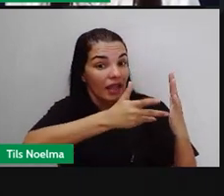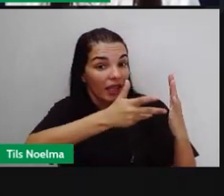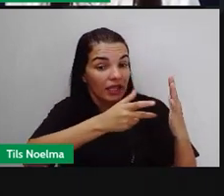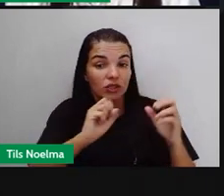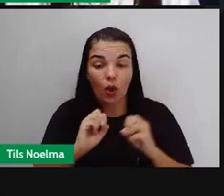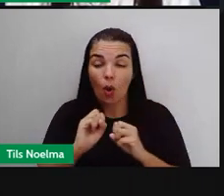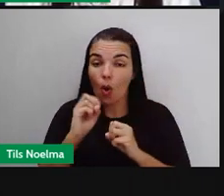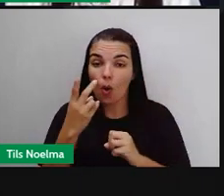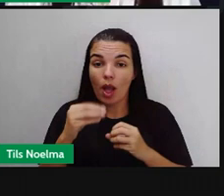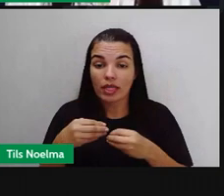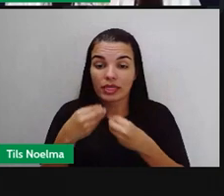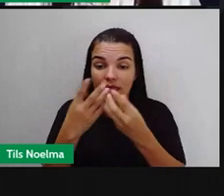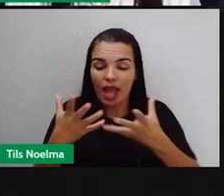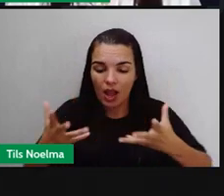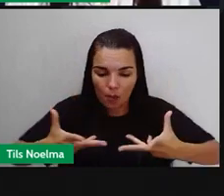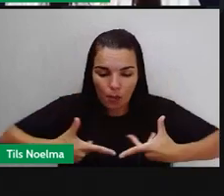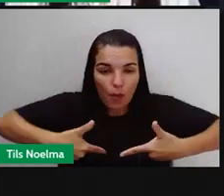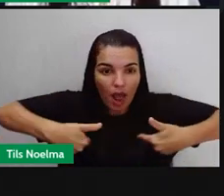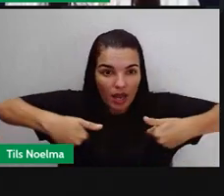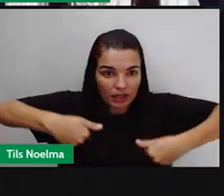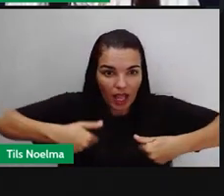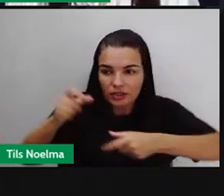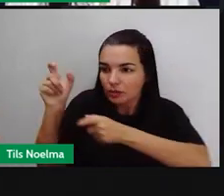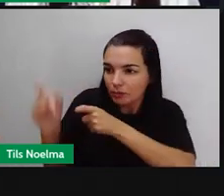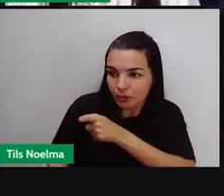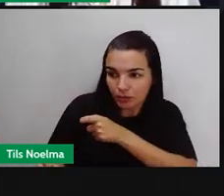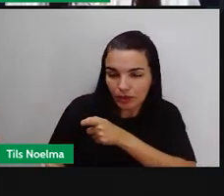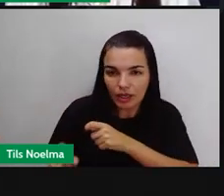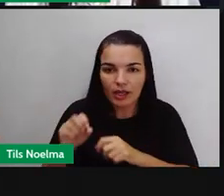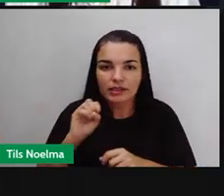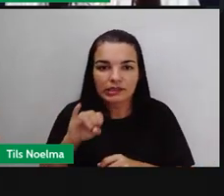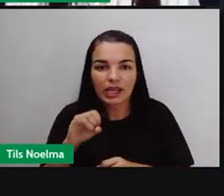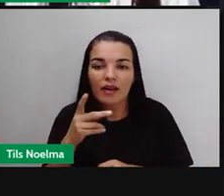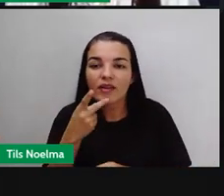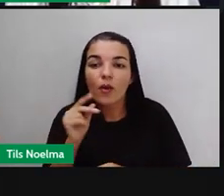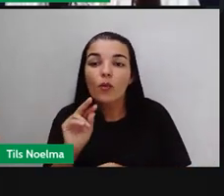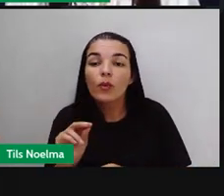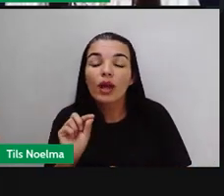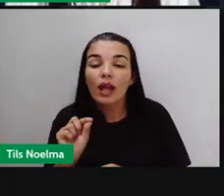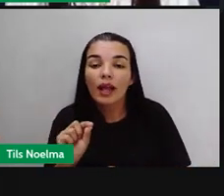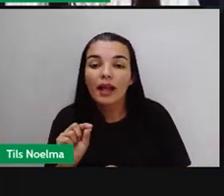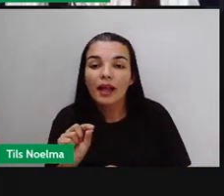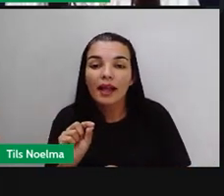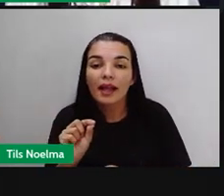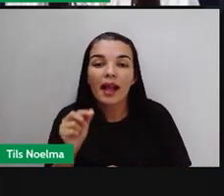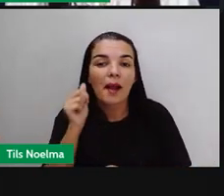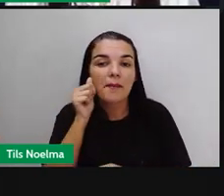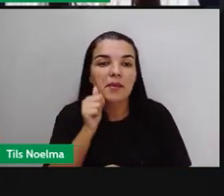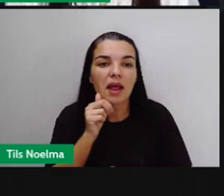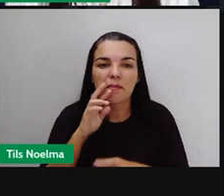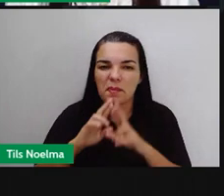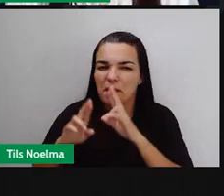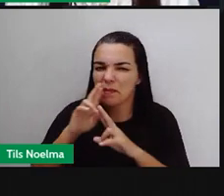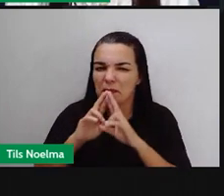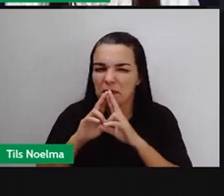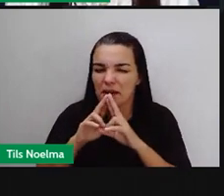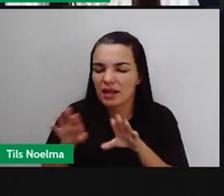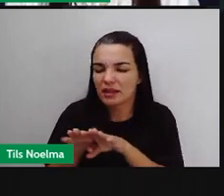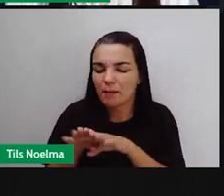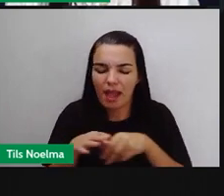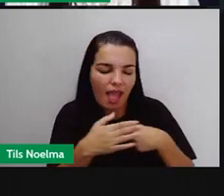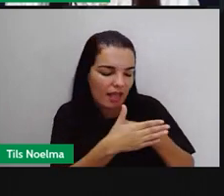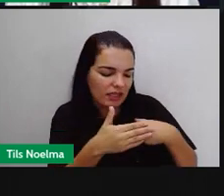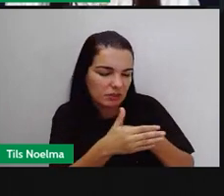ela seria, Julieta seria respondona, ela seria dengosa e ela seria super